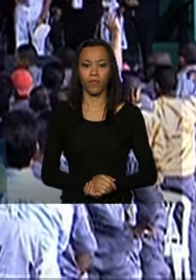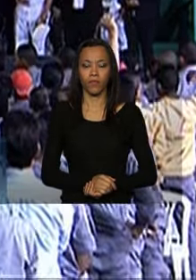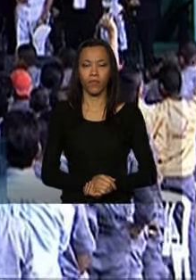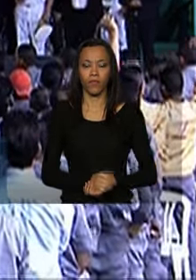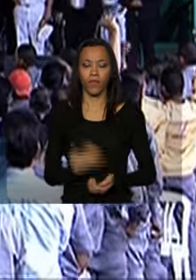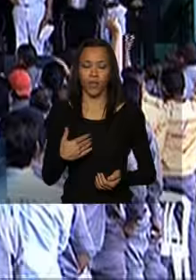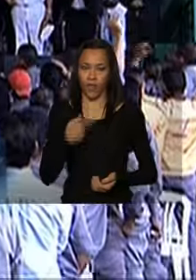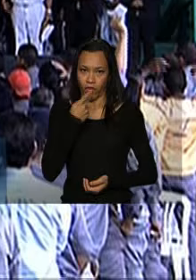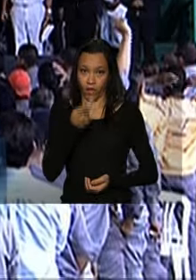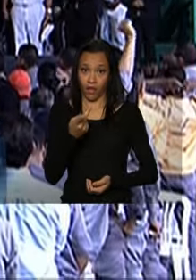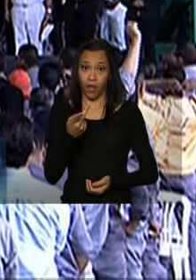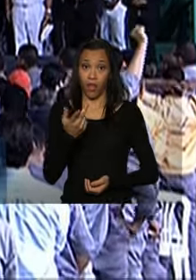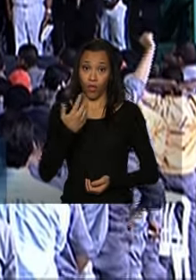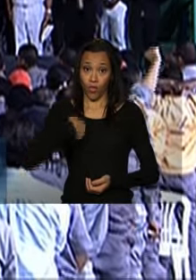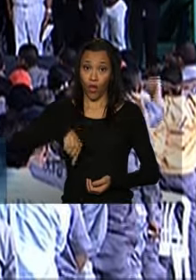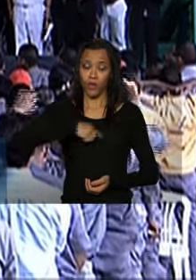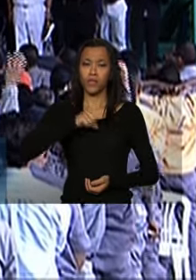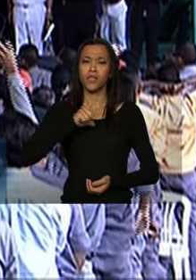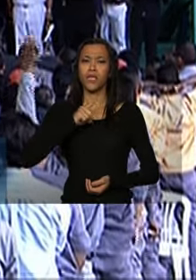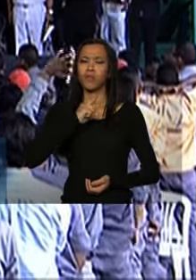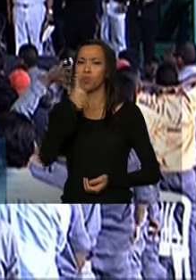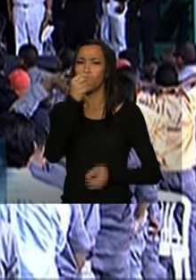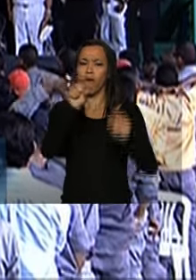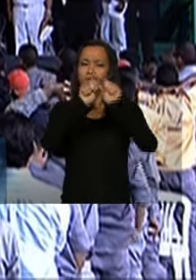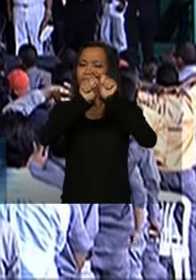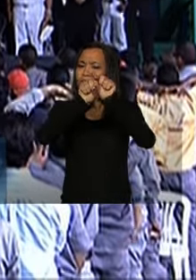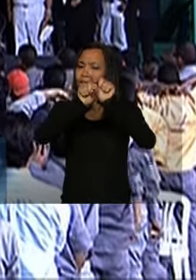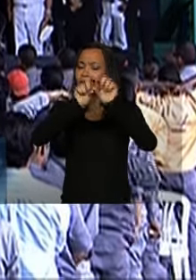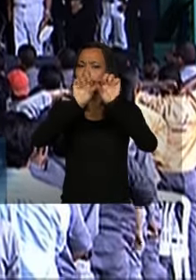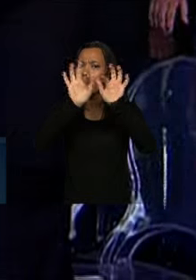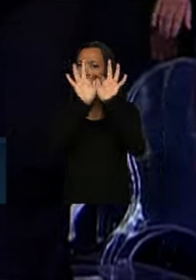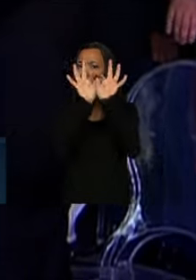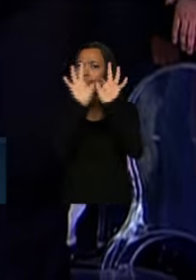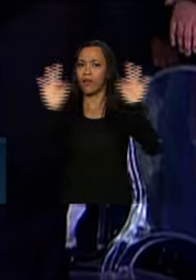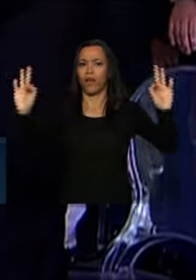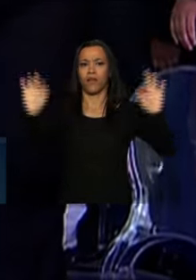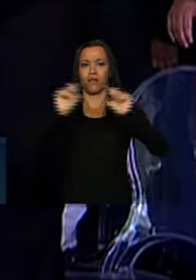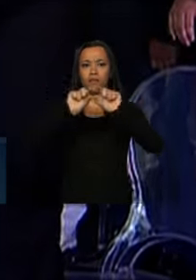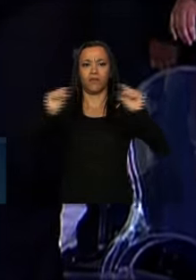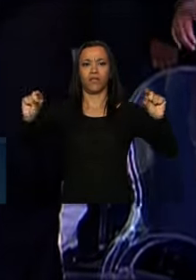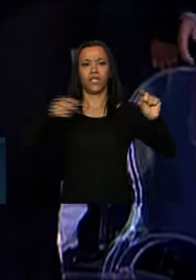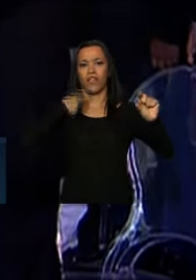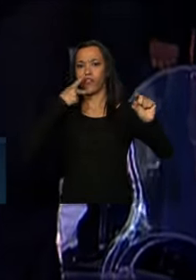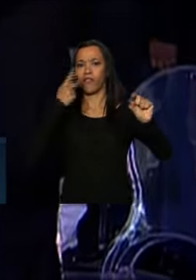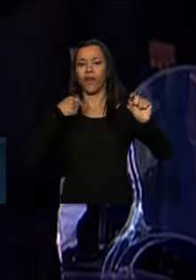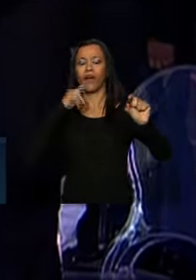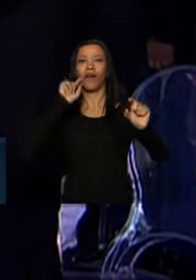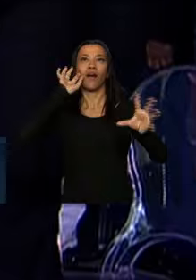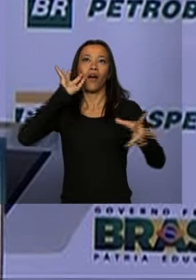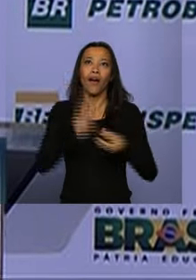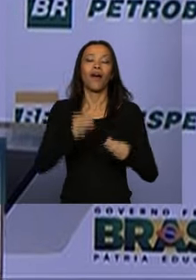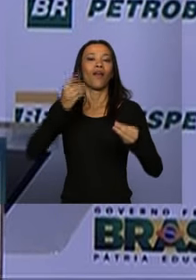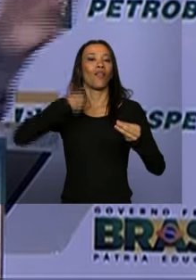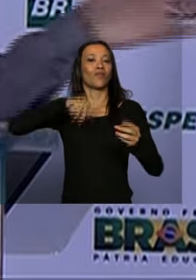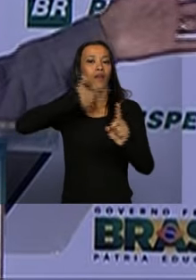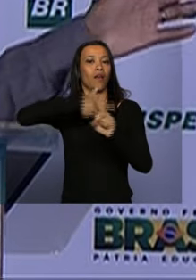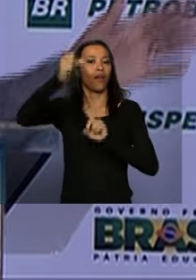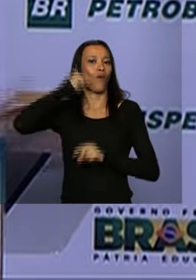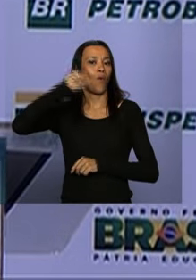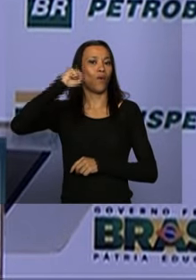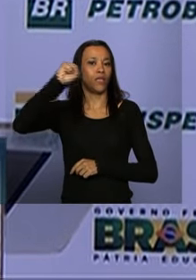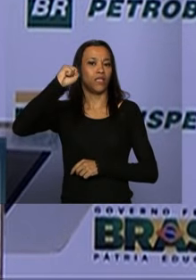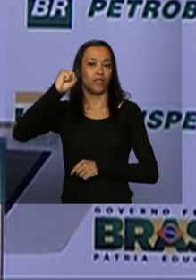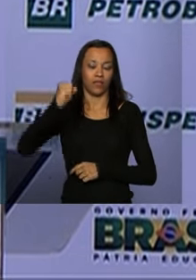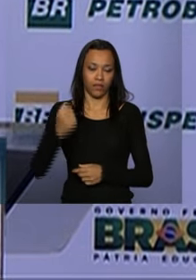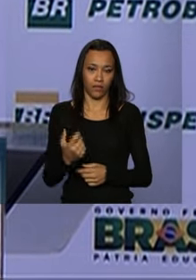Gente, nós temos uma frase que retrata e relata toda a nossa conquista aqui no estaleiro. Nosso